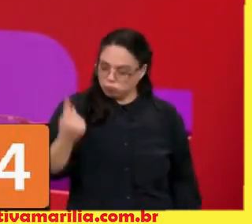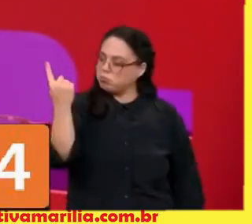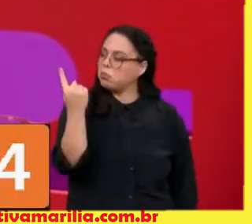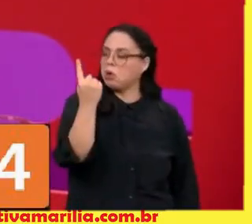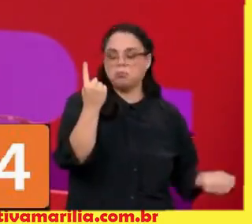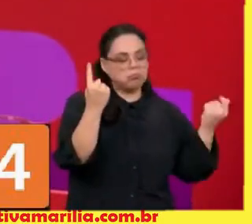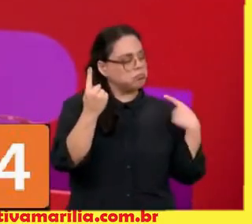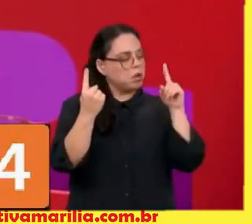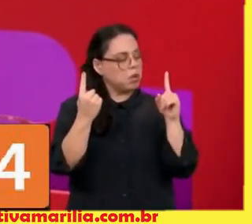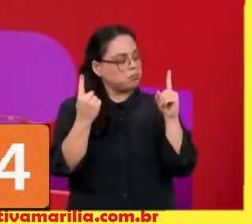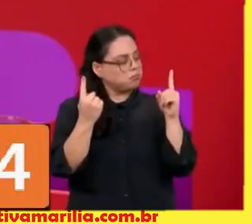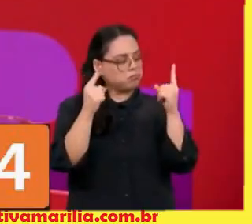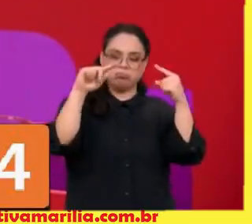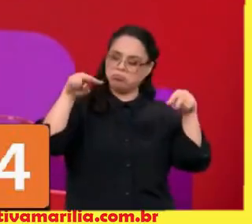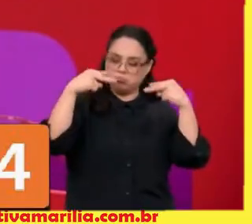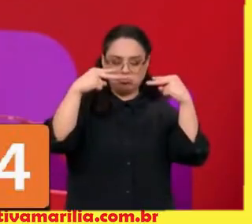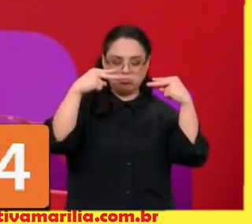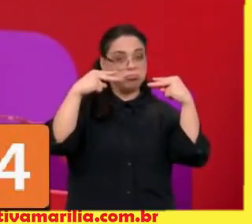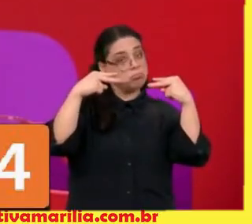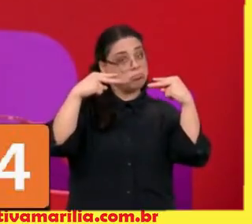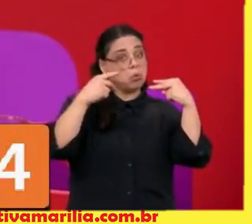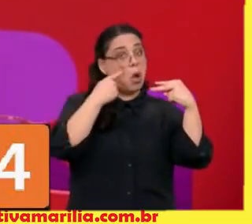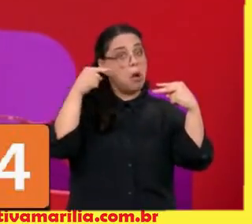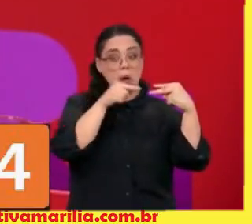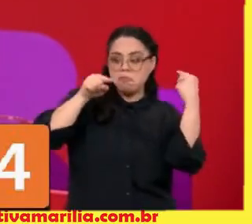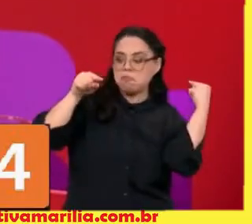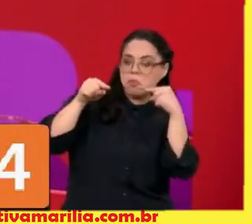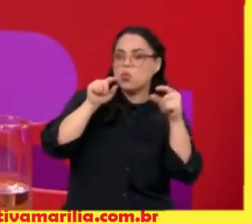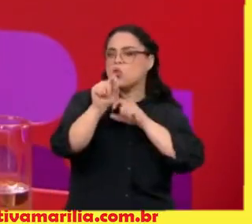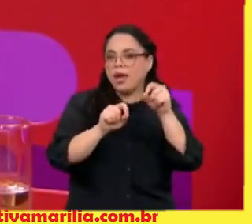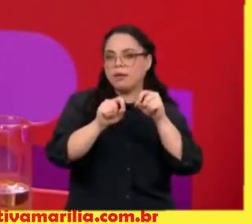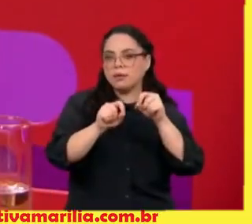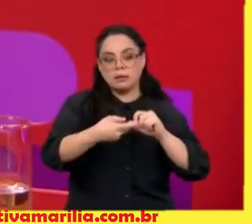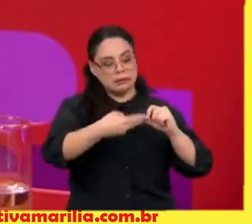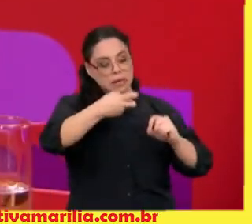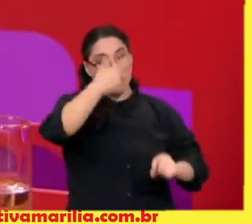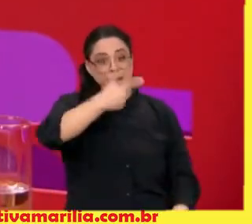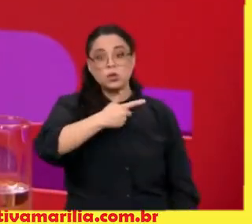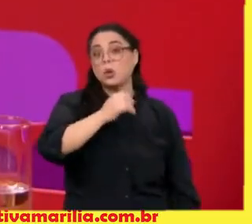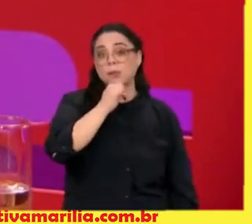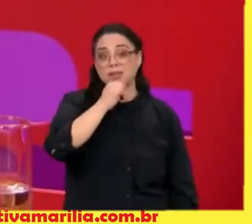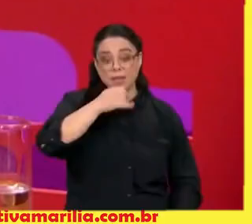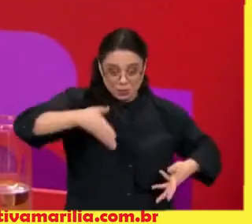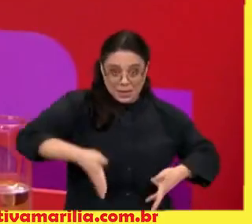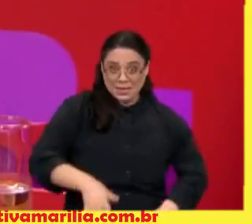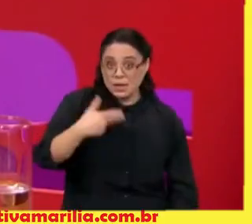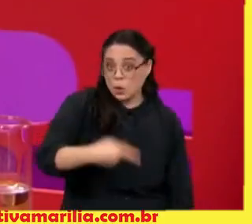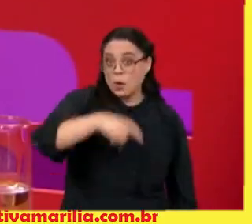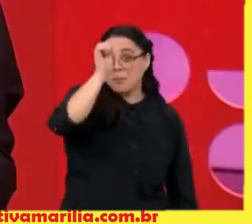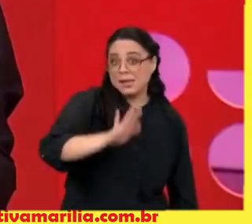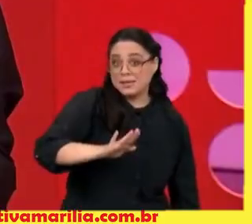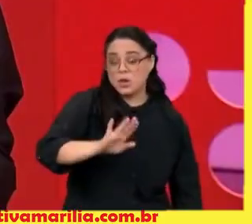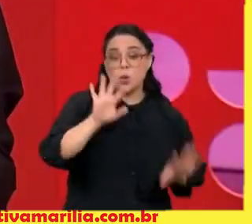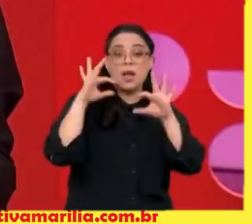caracteriza, não é? Então, reconhecer que os descendentes de africanos no Brasil, não é? Eles